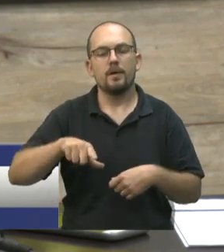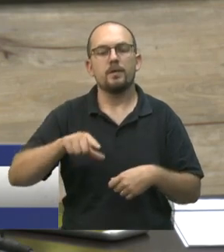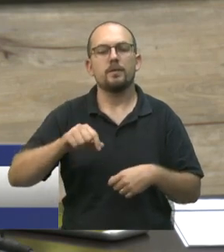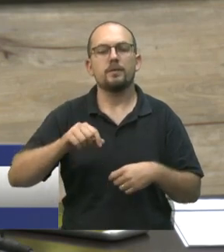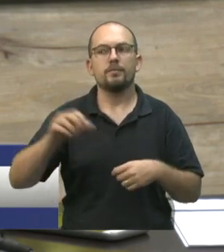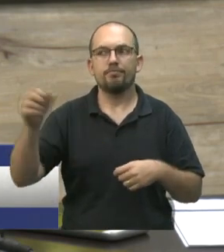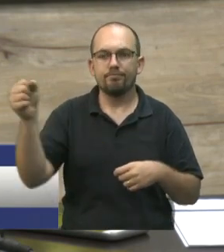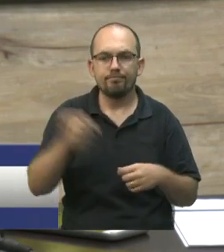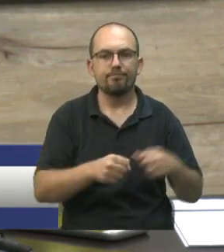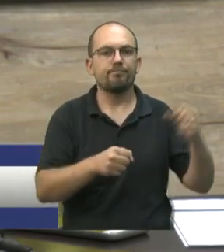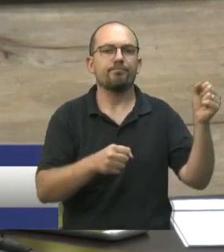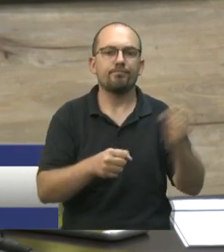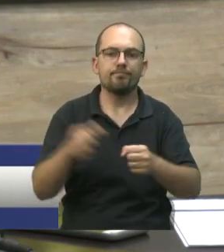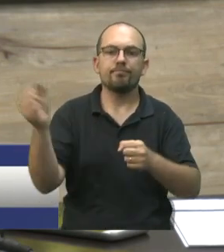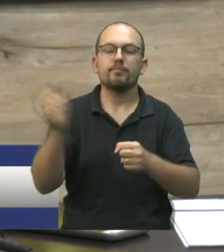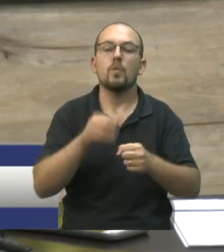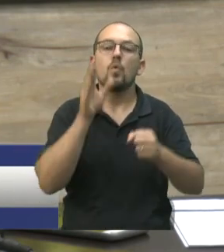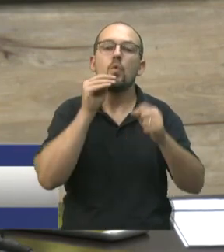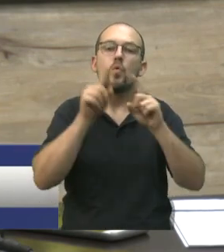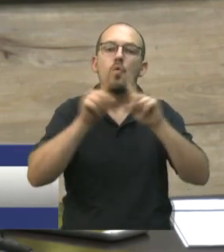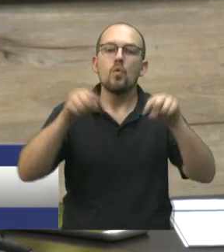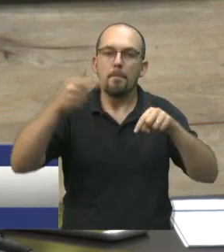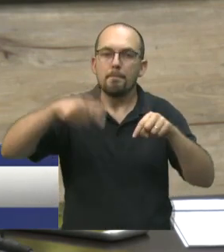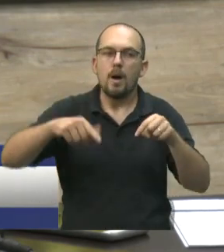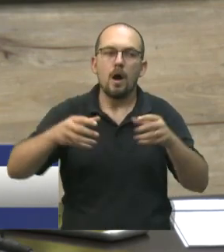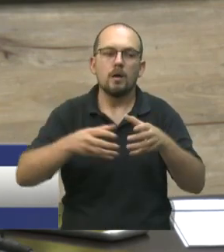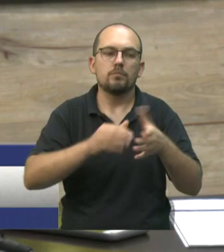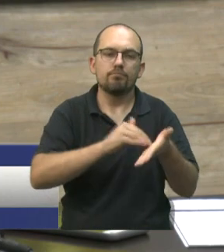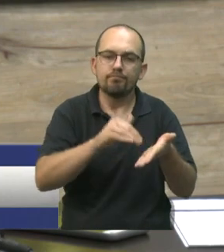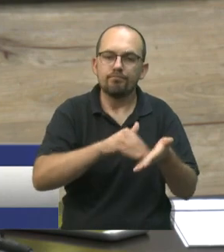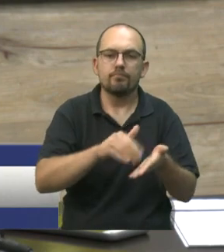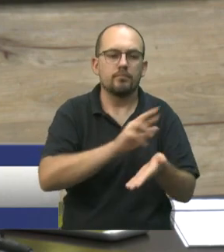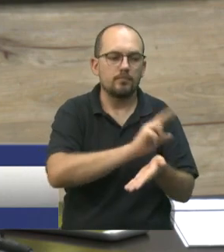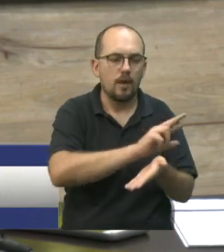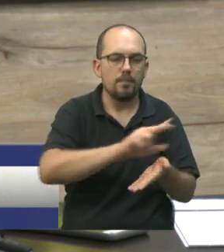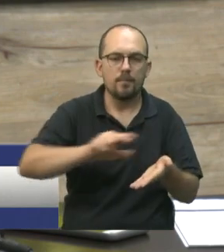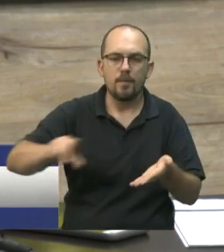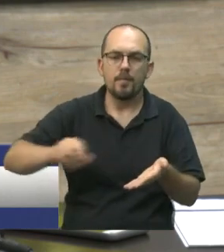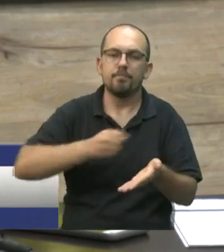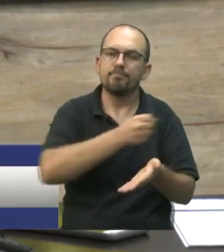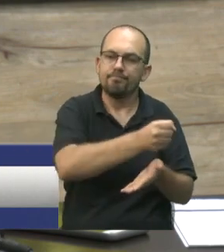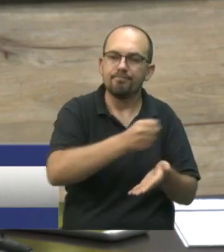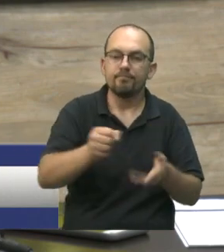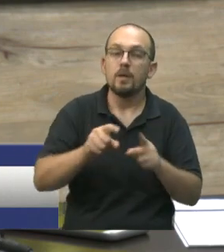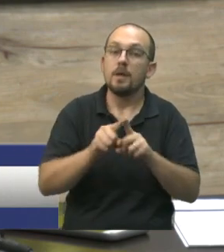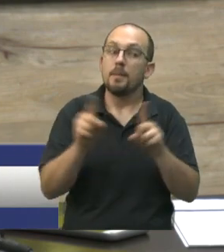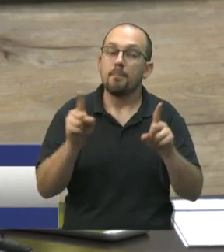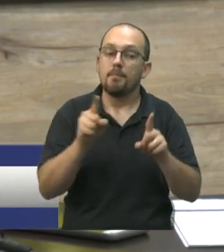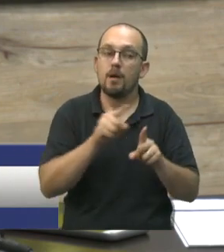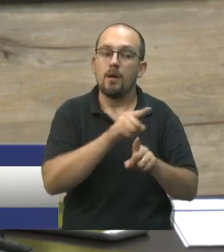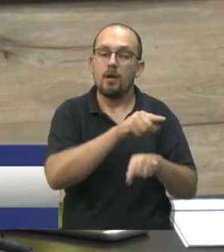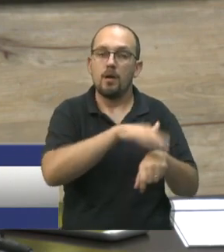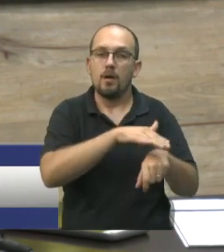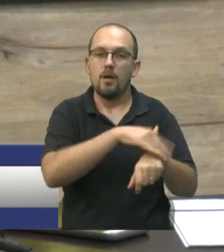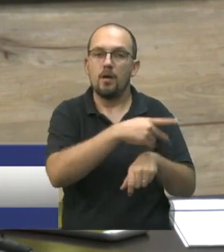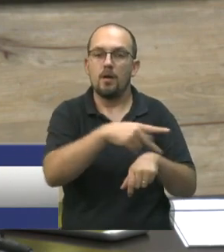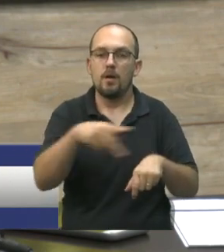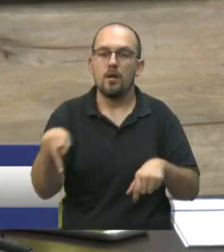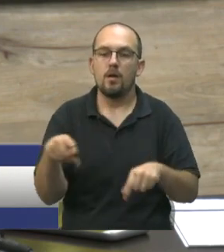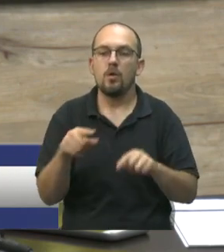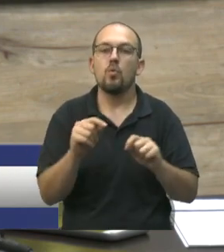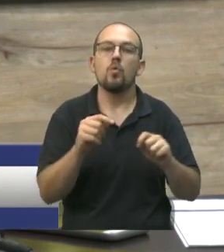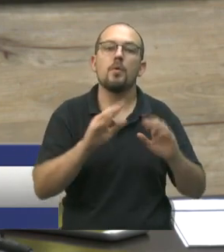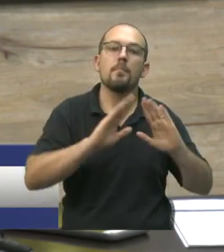compor os colaboradores de inúmeras pastas, mas estes que serão executados, que serão demandados, que